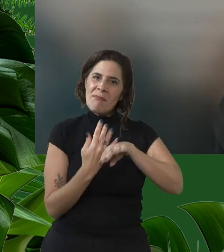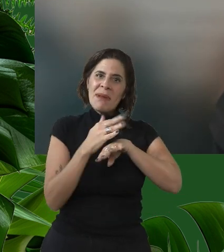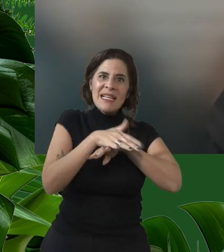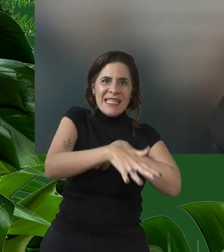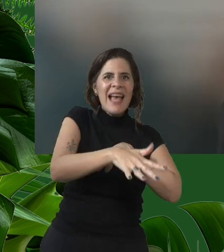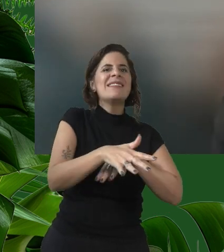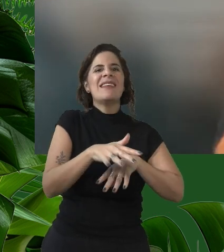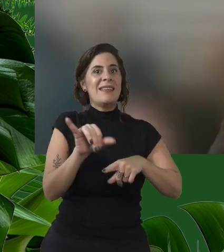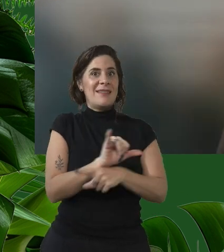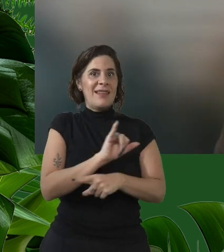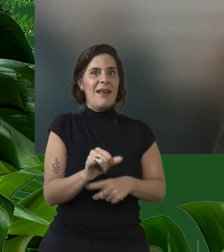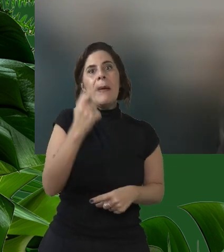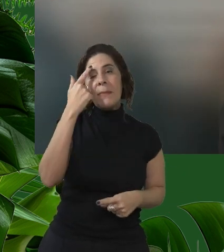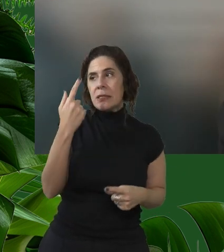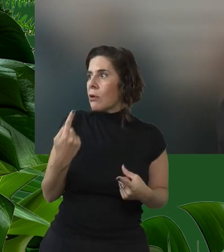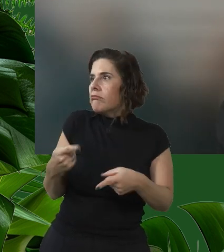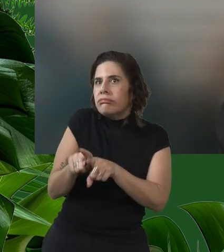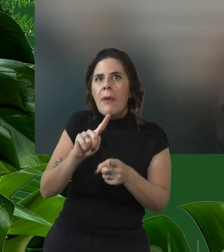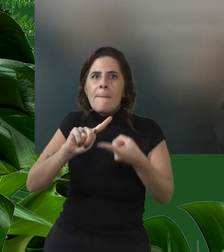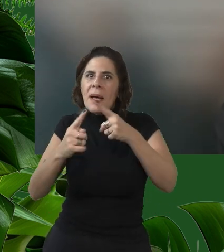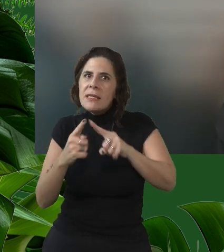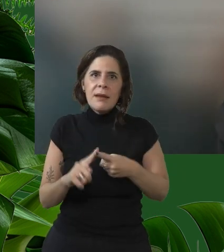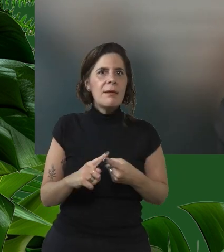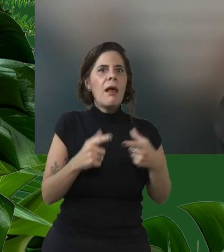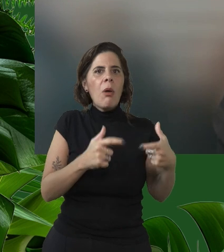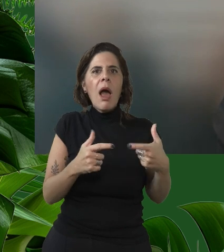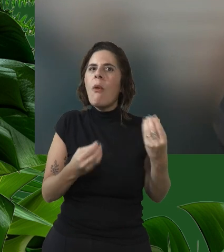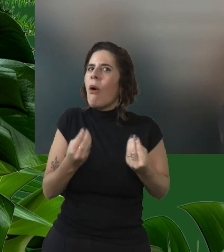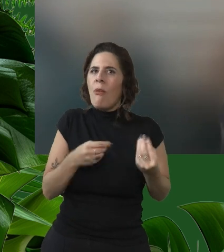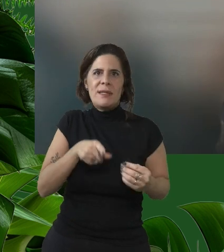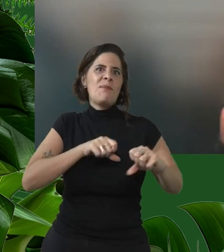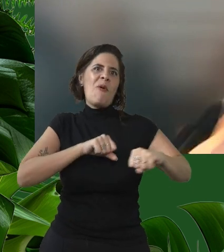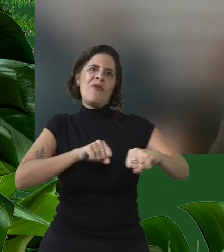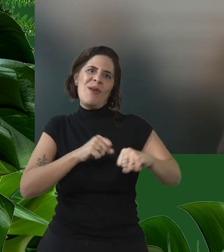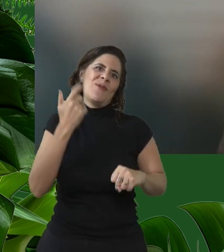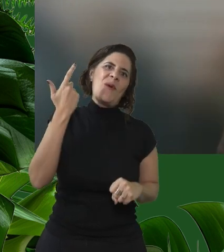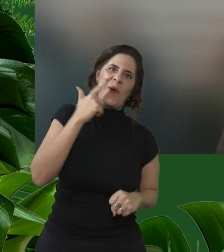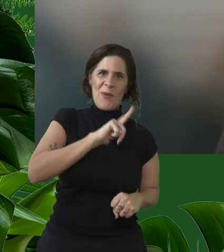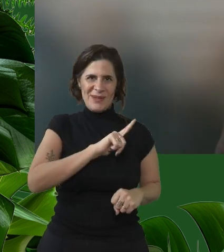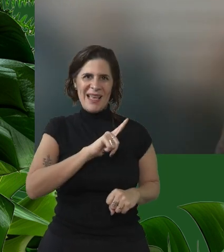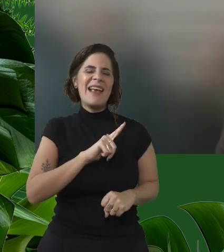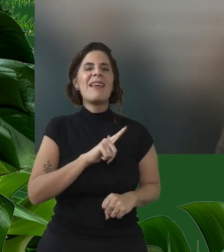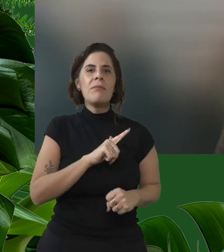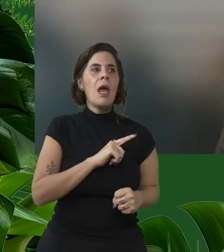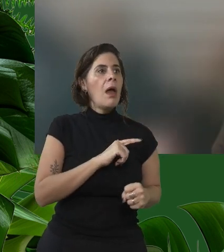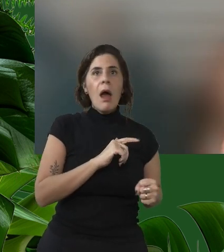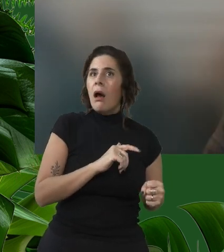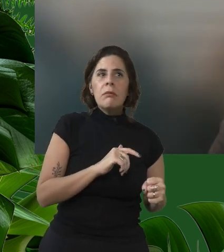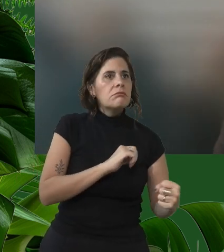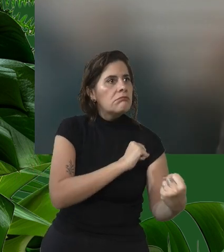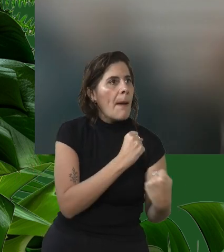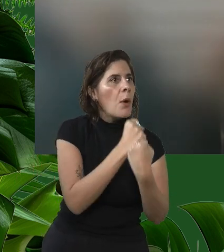e com o que o Movimento Vivago entrega, né, essa colaboração em rede para a gente trazer cada vez mais soluções baseadas na